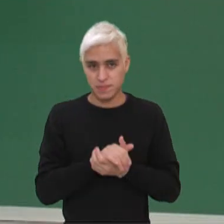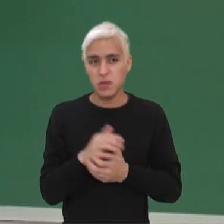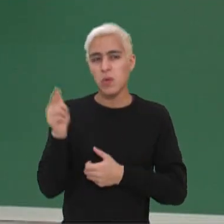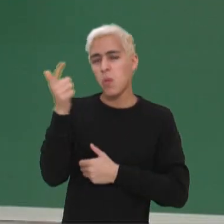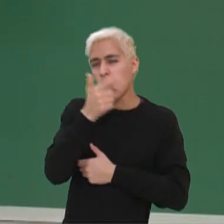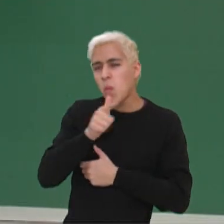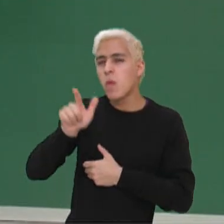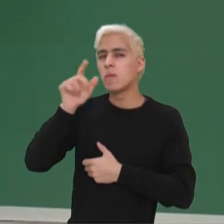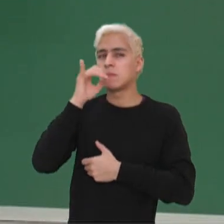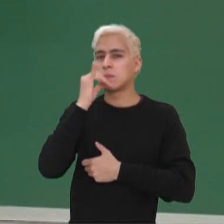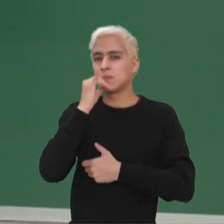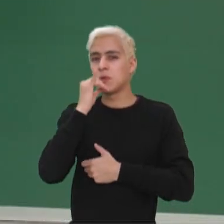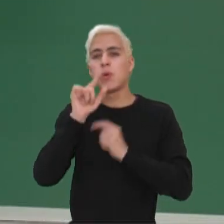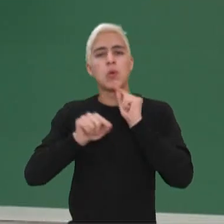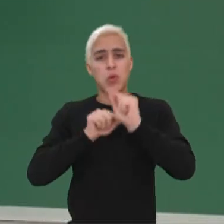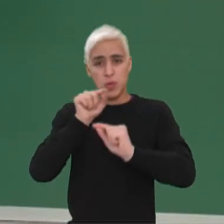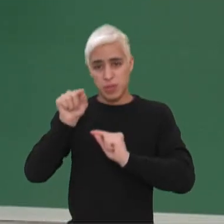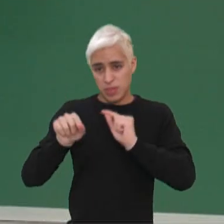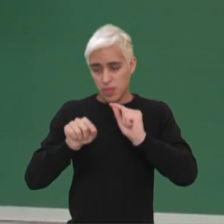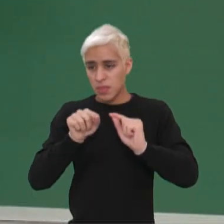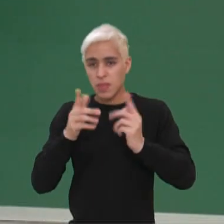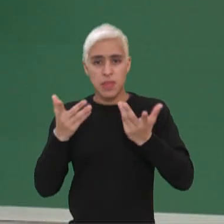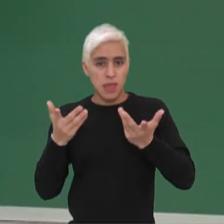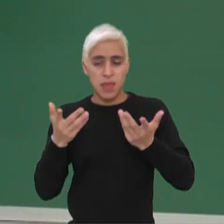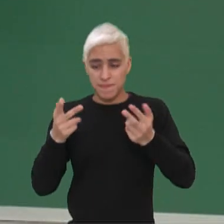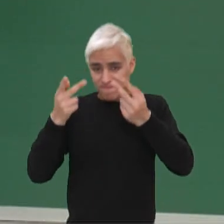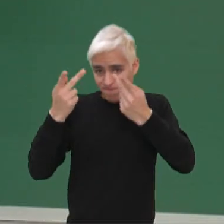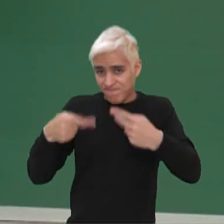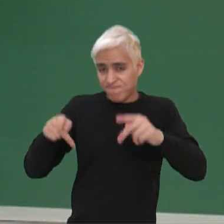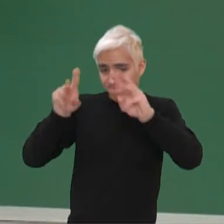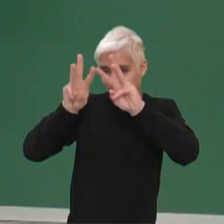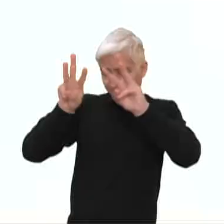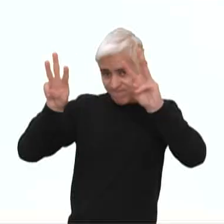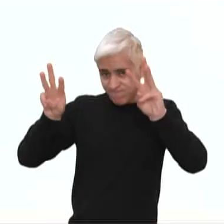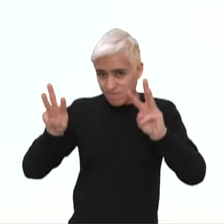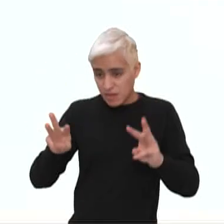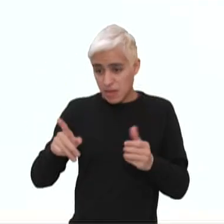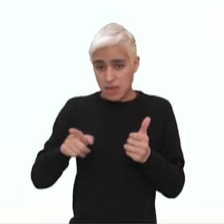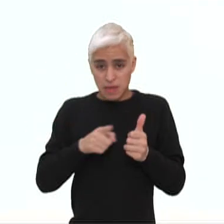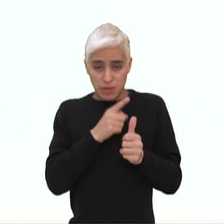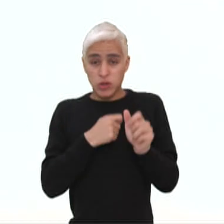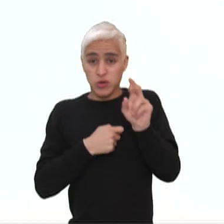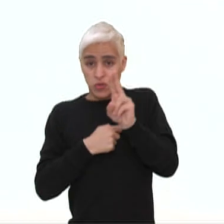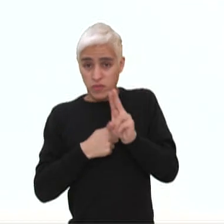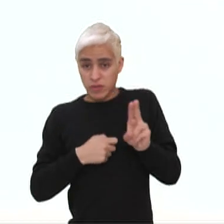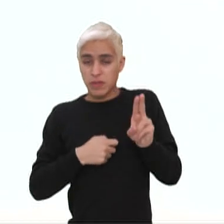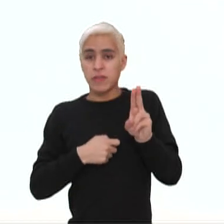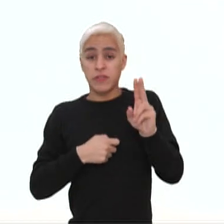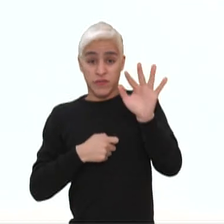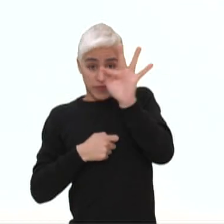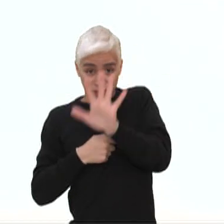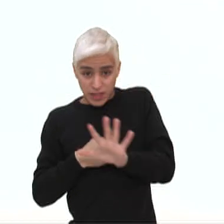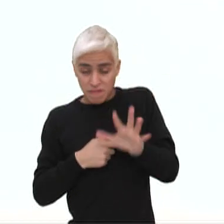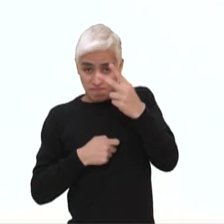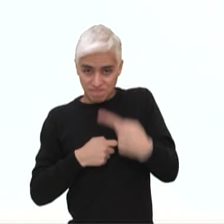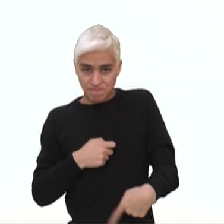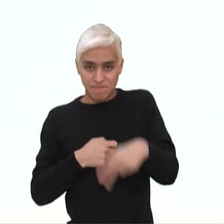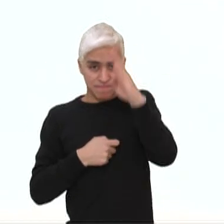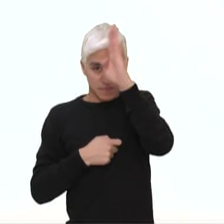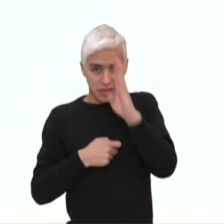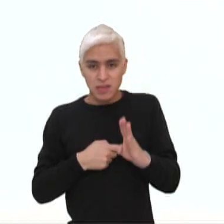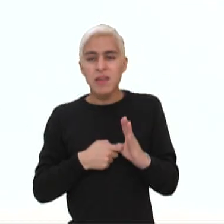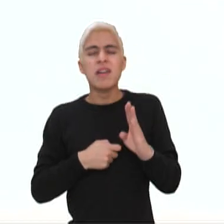outro exemplo, a nossa sede da Universidade Federal do Paraná, a primeira Universidade Federal do Brasil, e ela tem